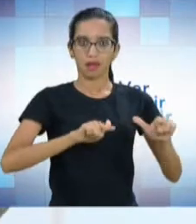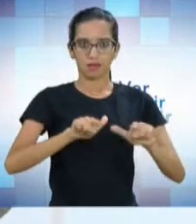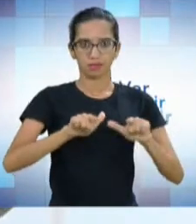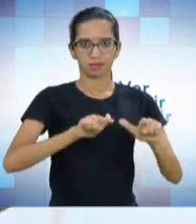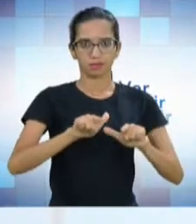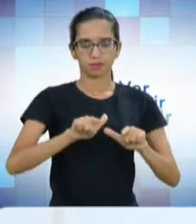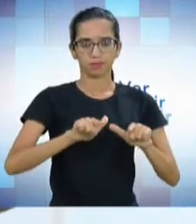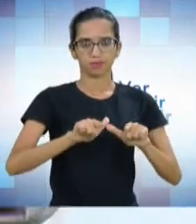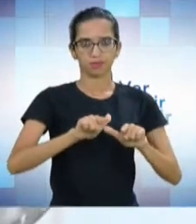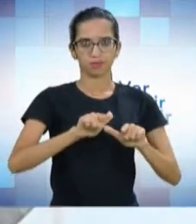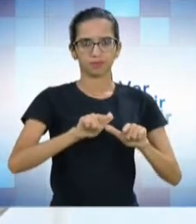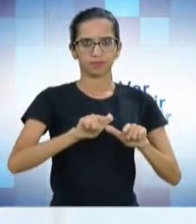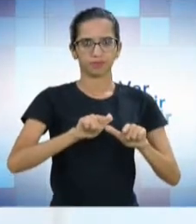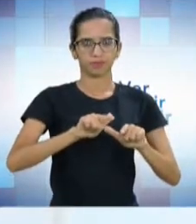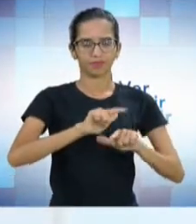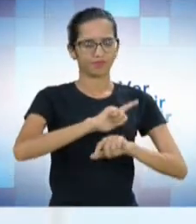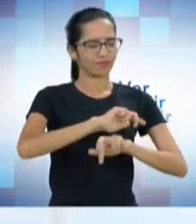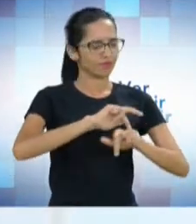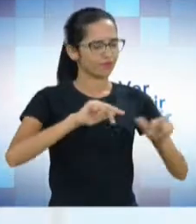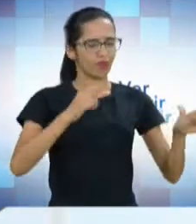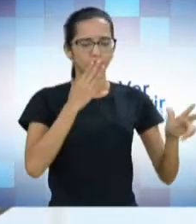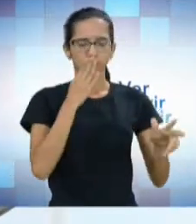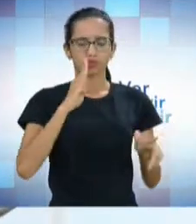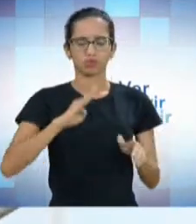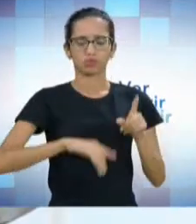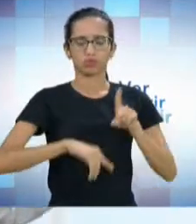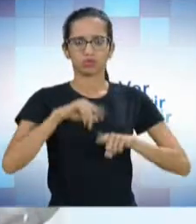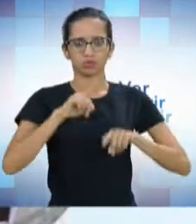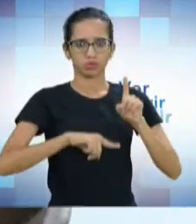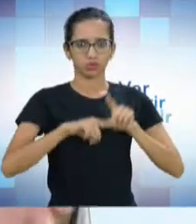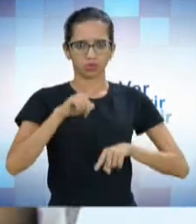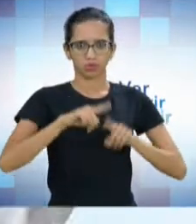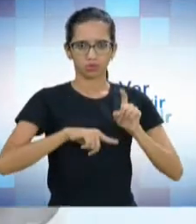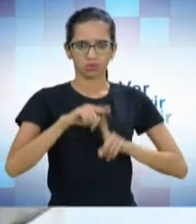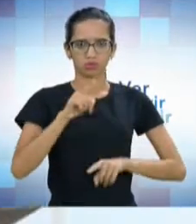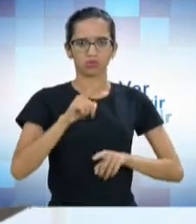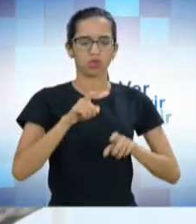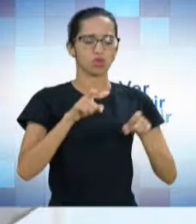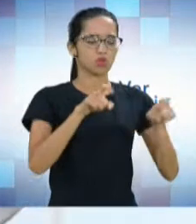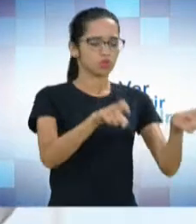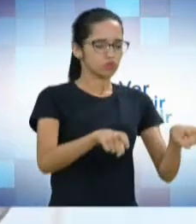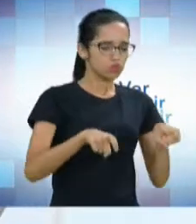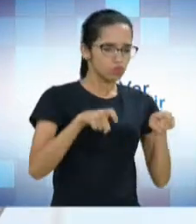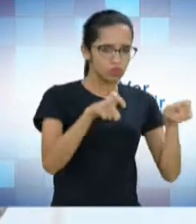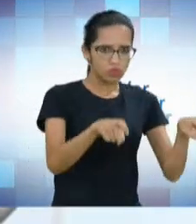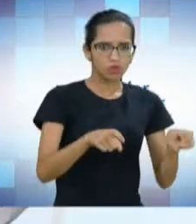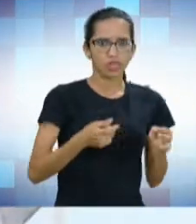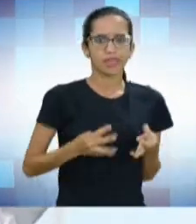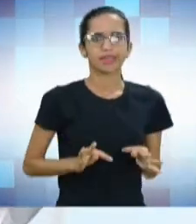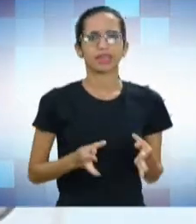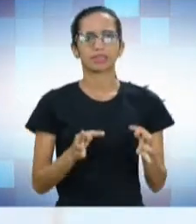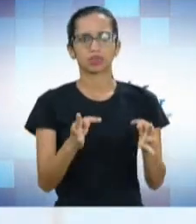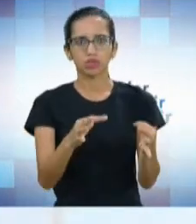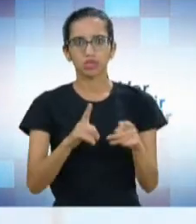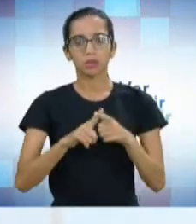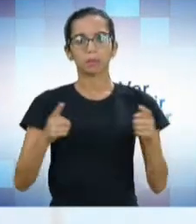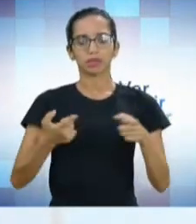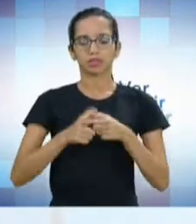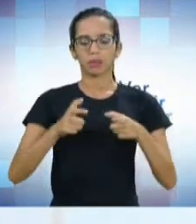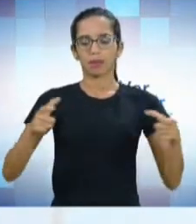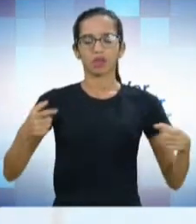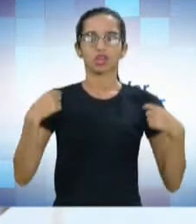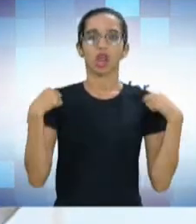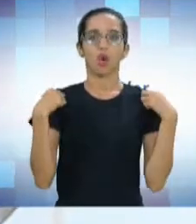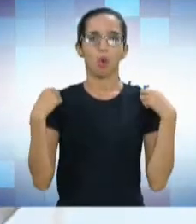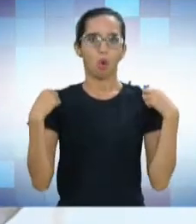vários produtos nessa questão do produto de informática de tecnologia mas a maioria confecção